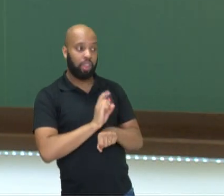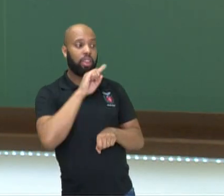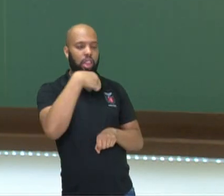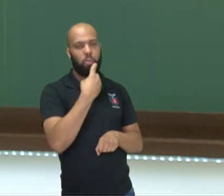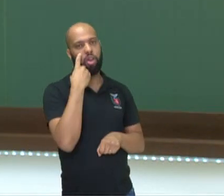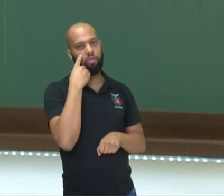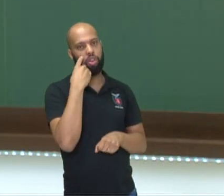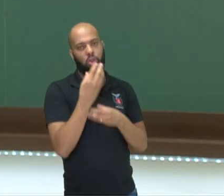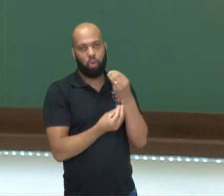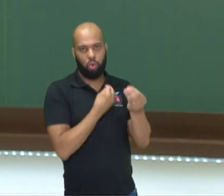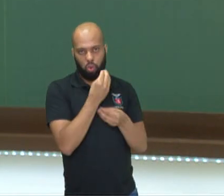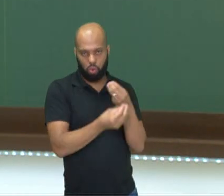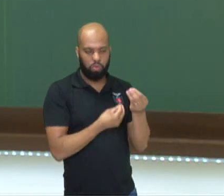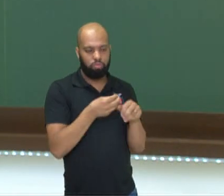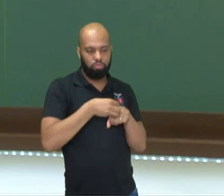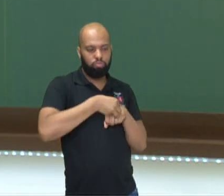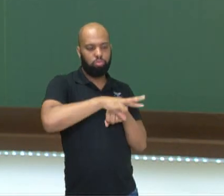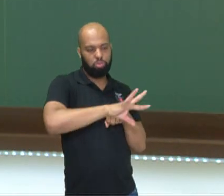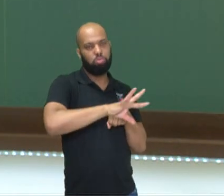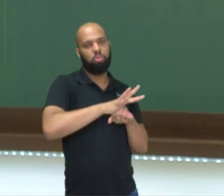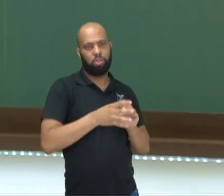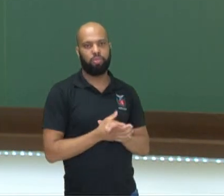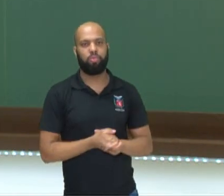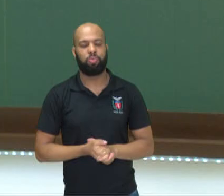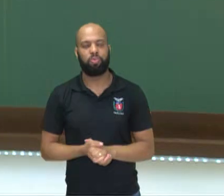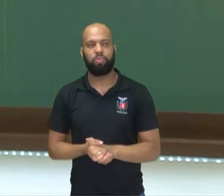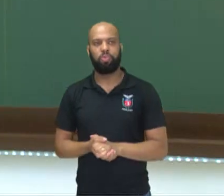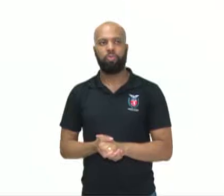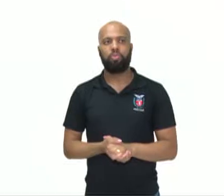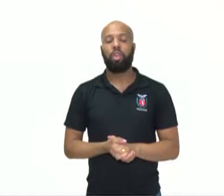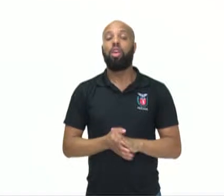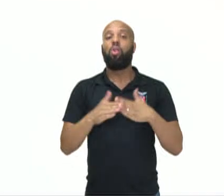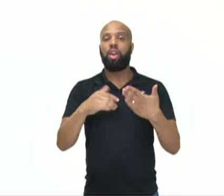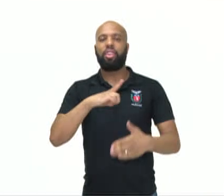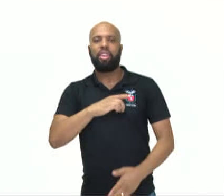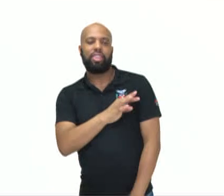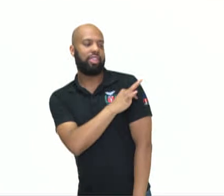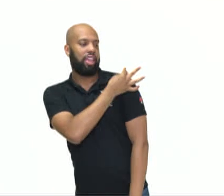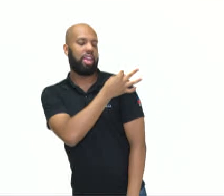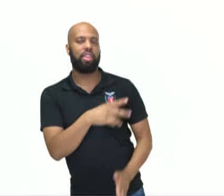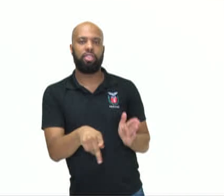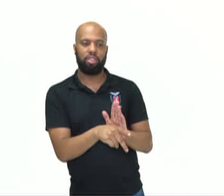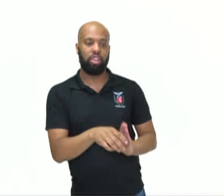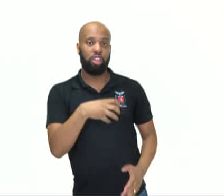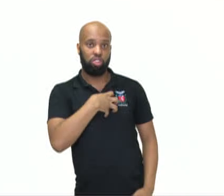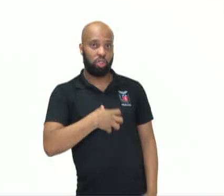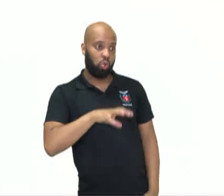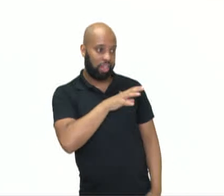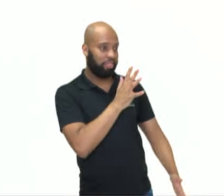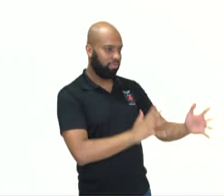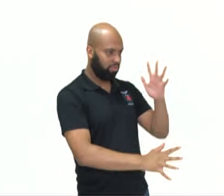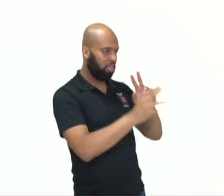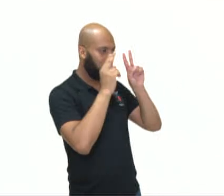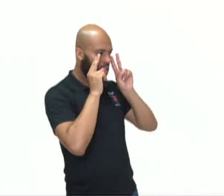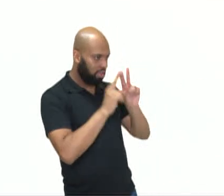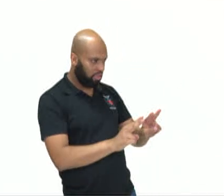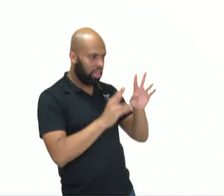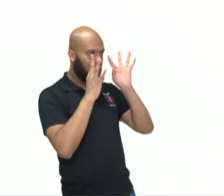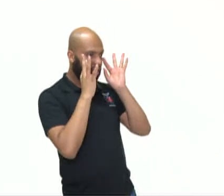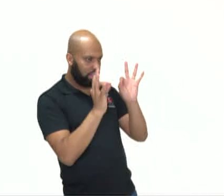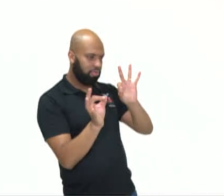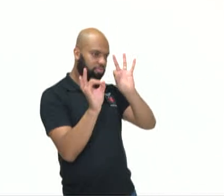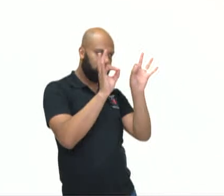do processo natural do ouvir. A técnica da escuta ativa nos permite desenvolver uma escuta